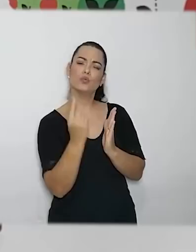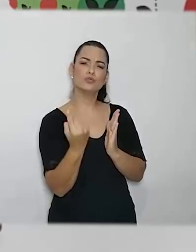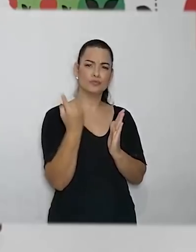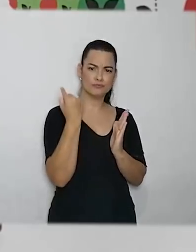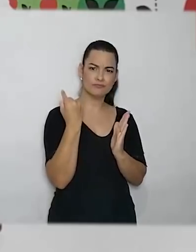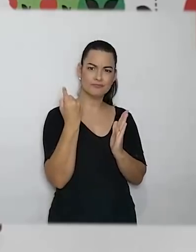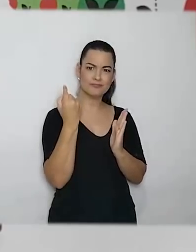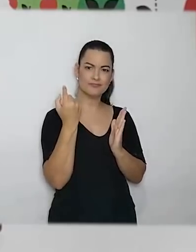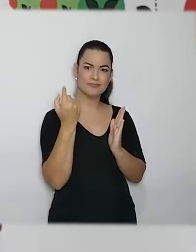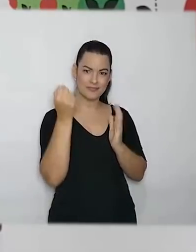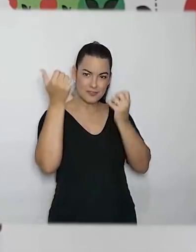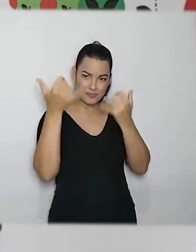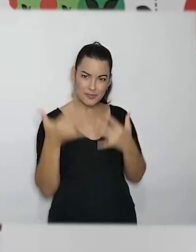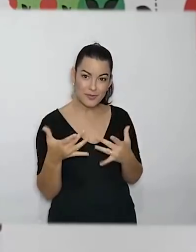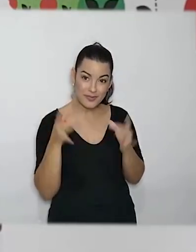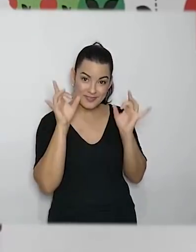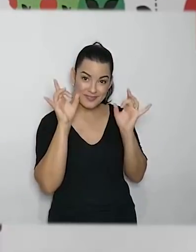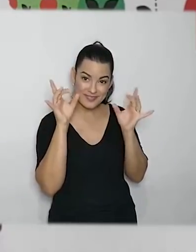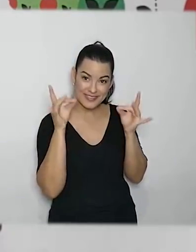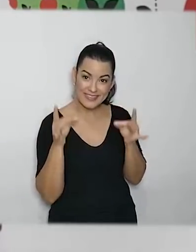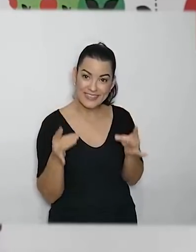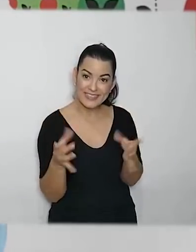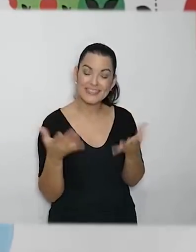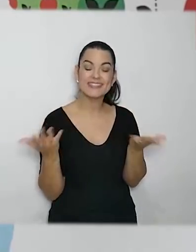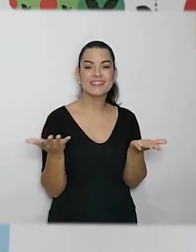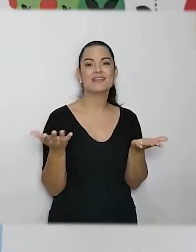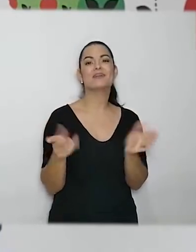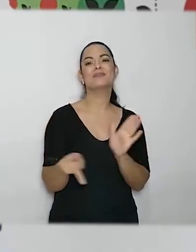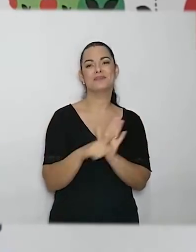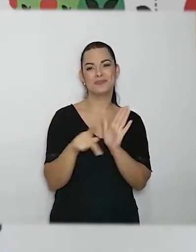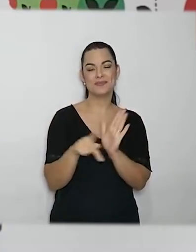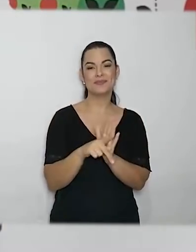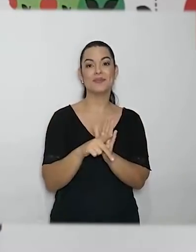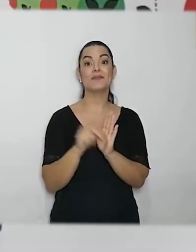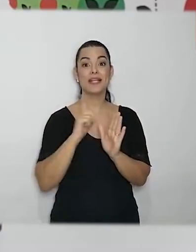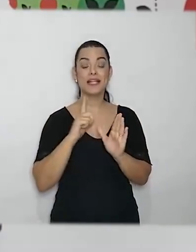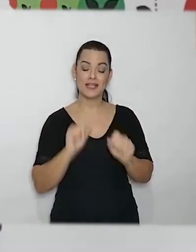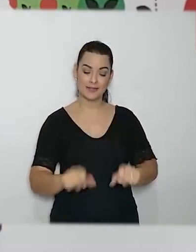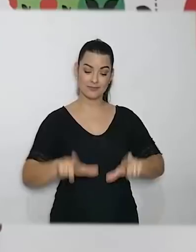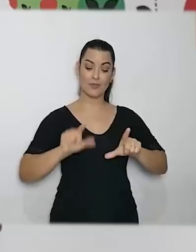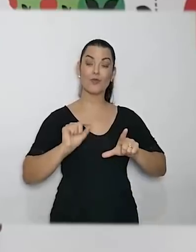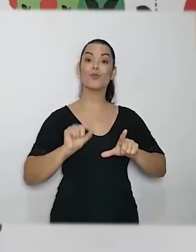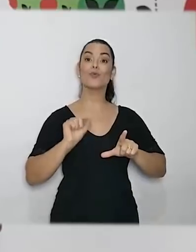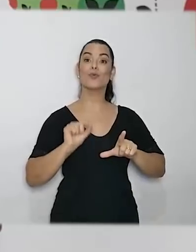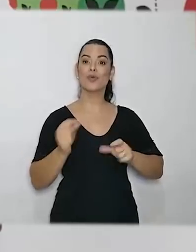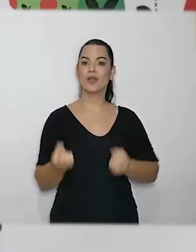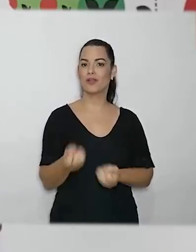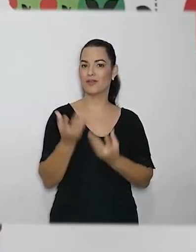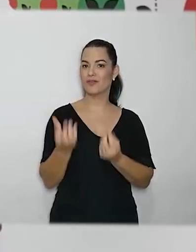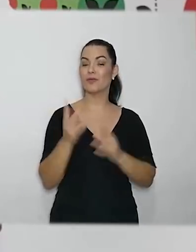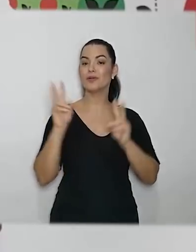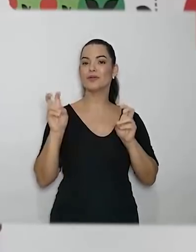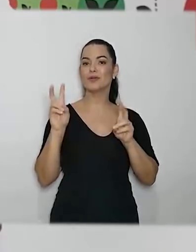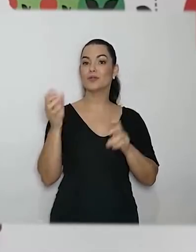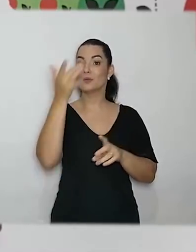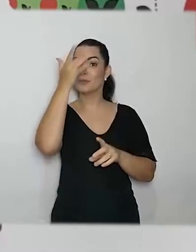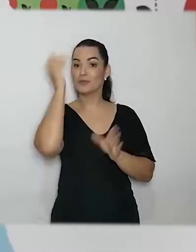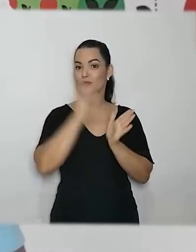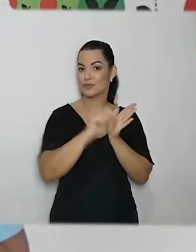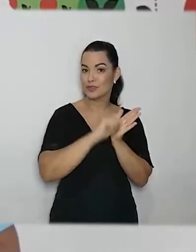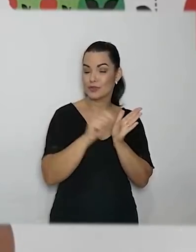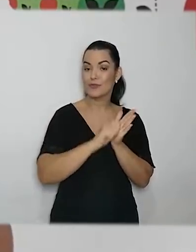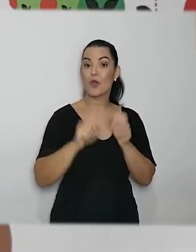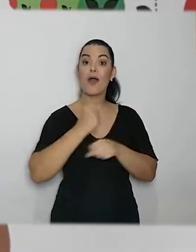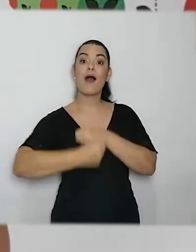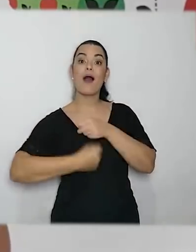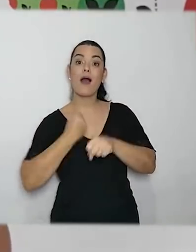isso mesmo. Então aqui vocês têm as informações a respeito dos autores, o ano de publicação do livro,